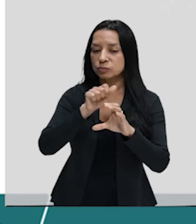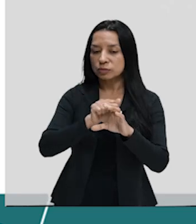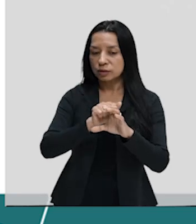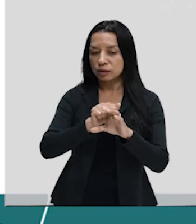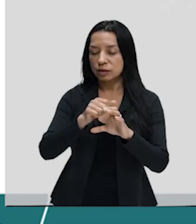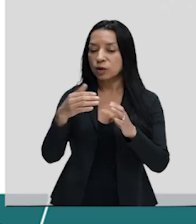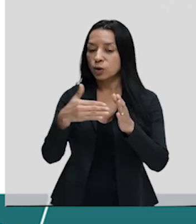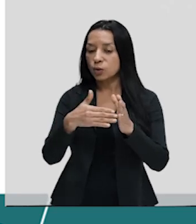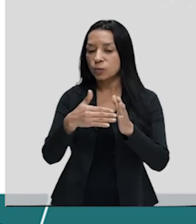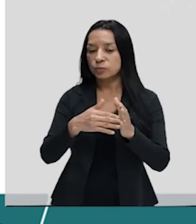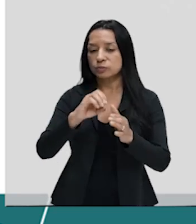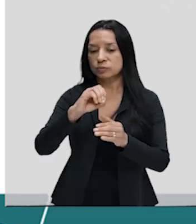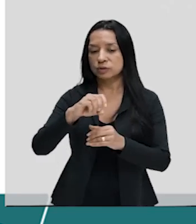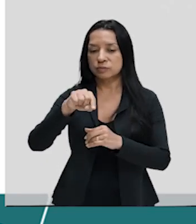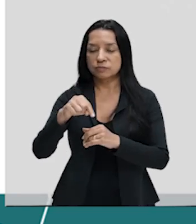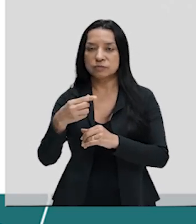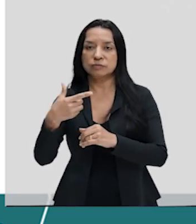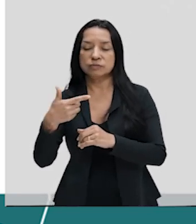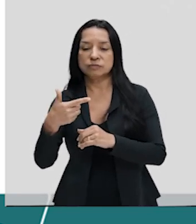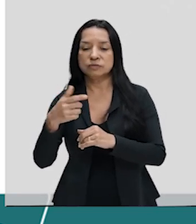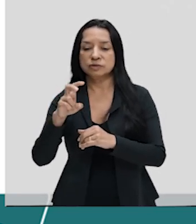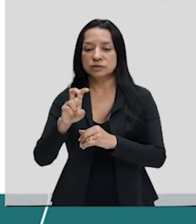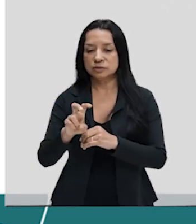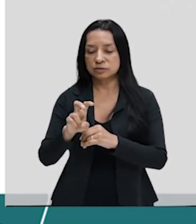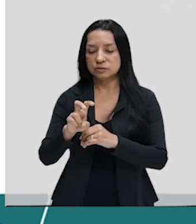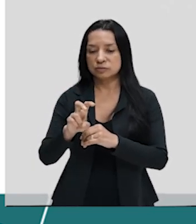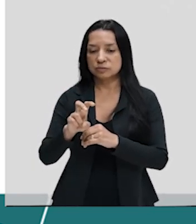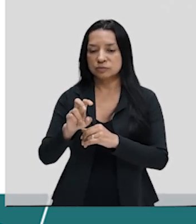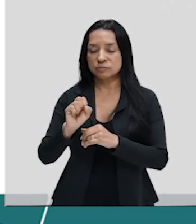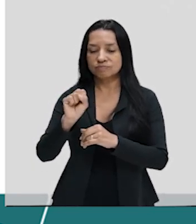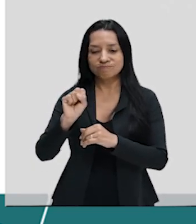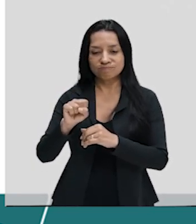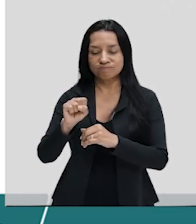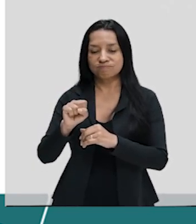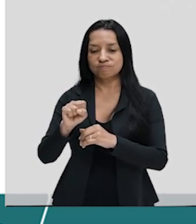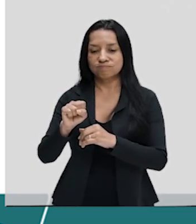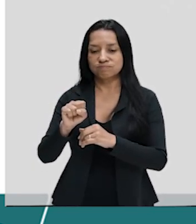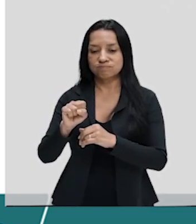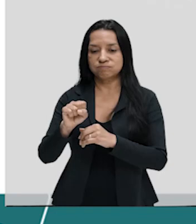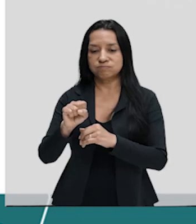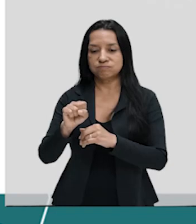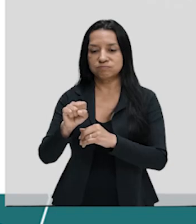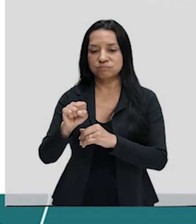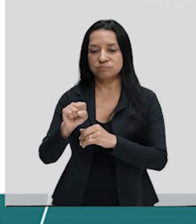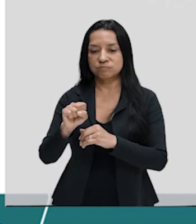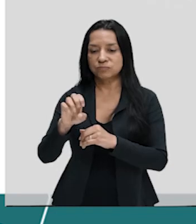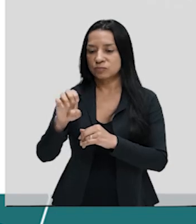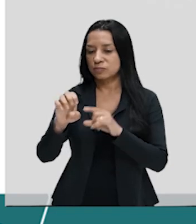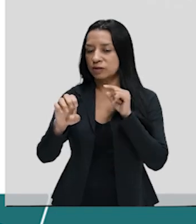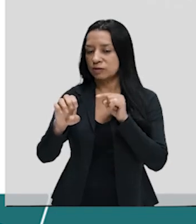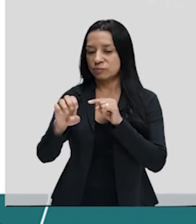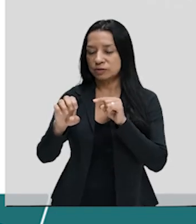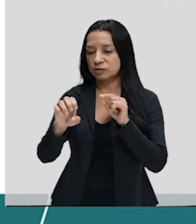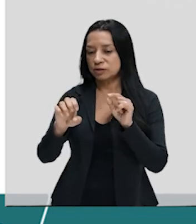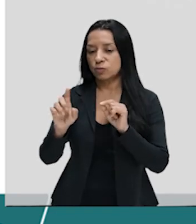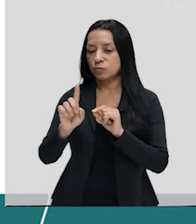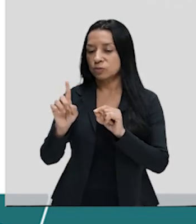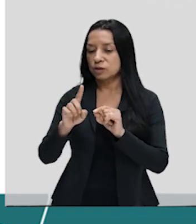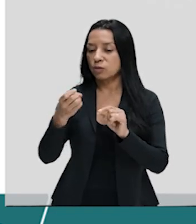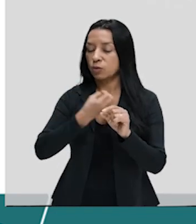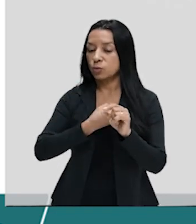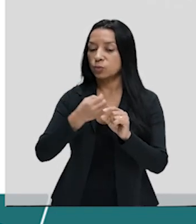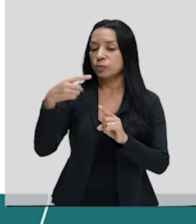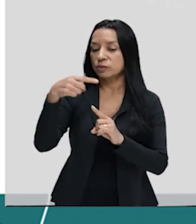último elemento que foi dado é o 0,25. 0,25, essa representação aqui não é uma representação de número inteiro,